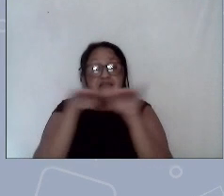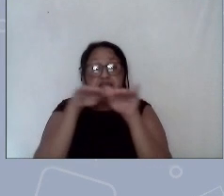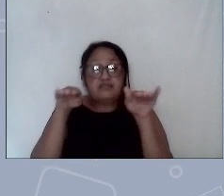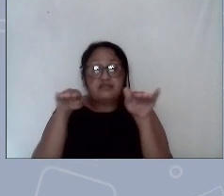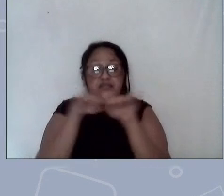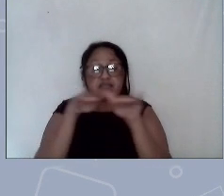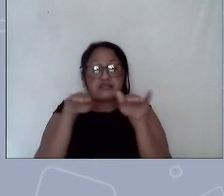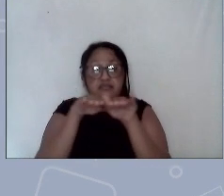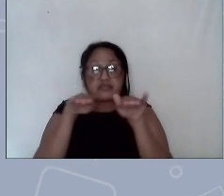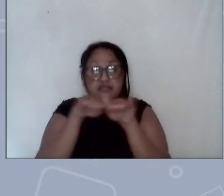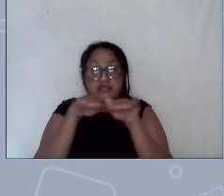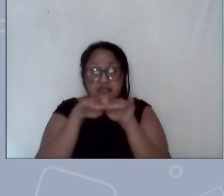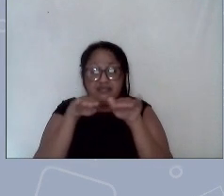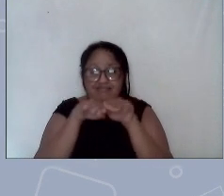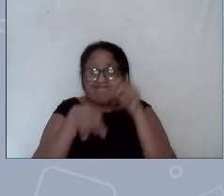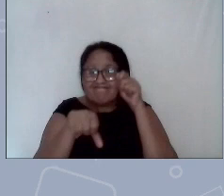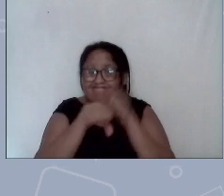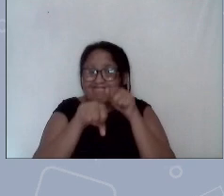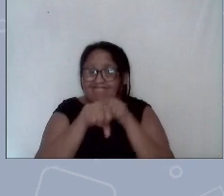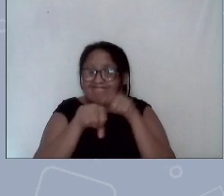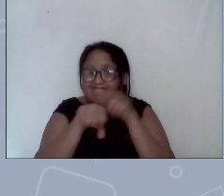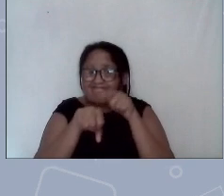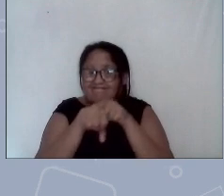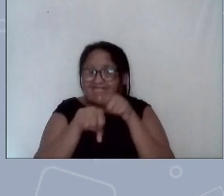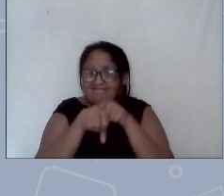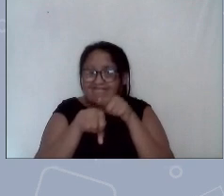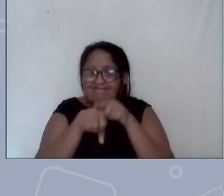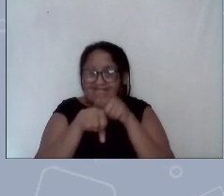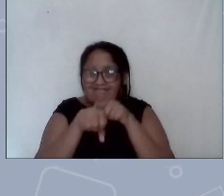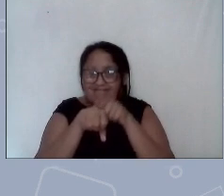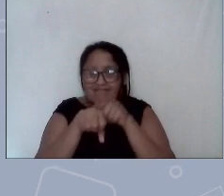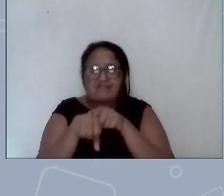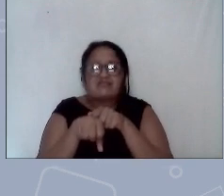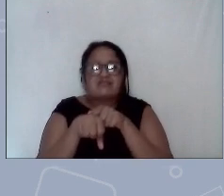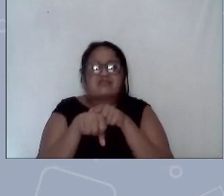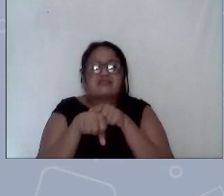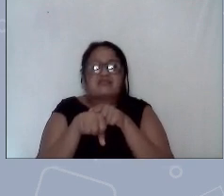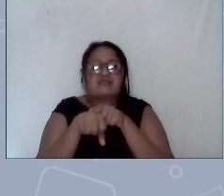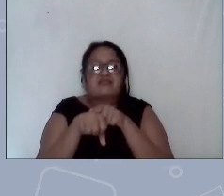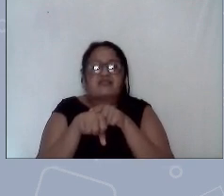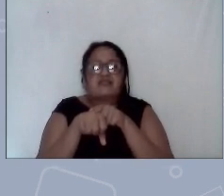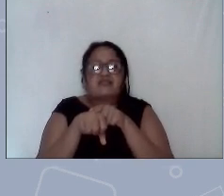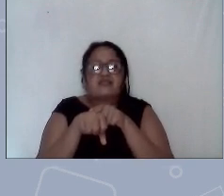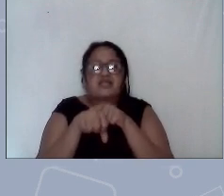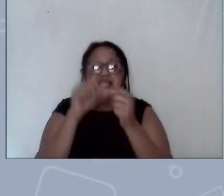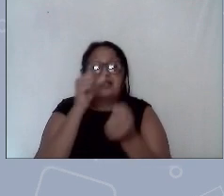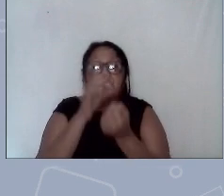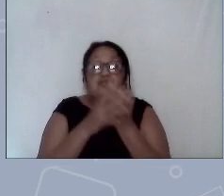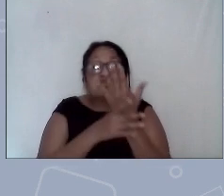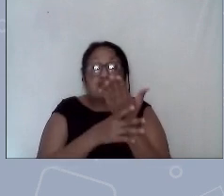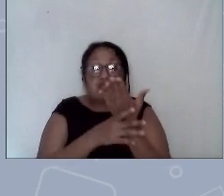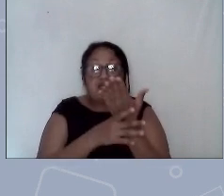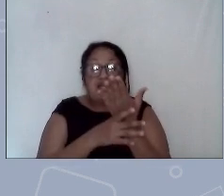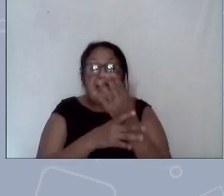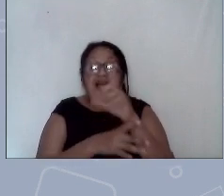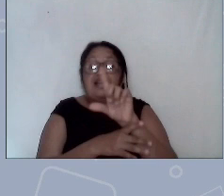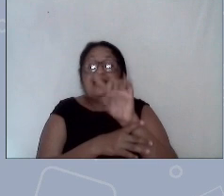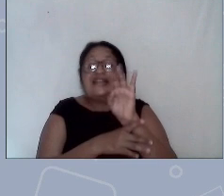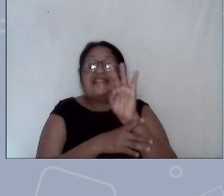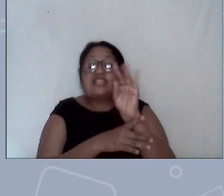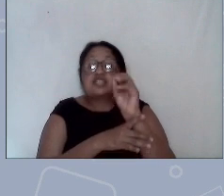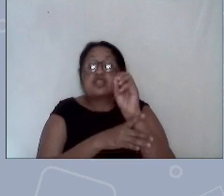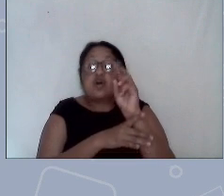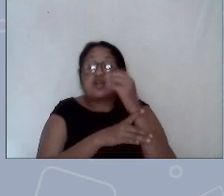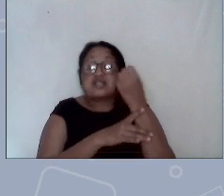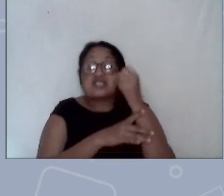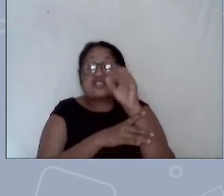são placas rígidas isso você já sabe são placas rígidas que formam a litrofera possui uma